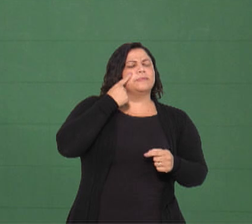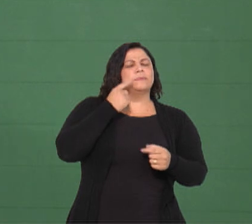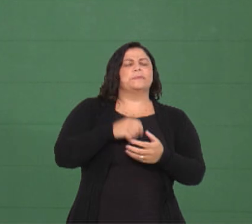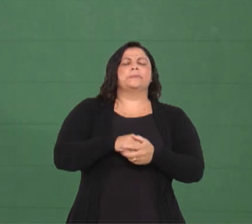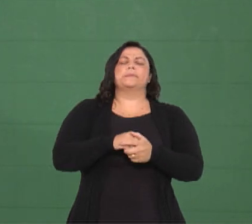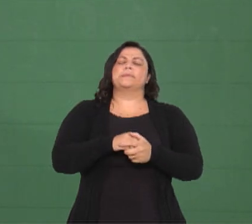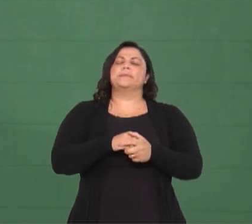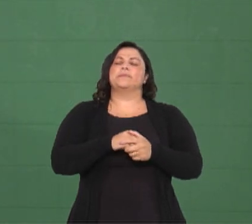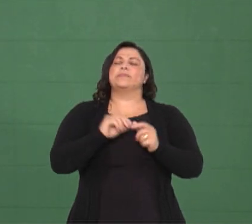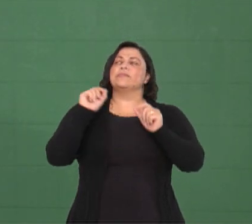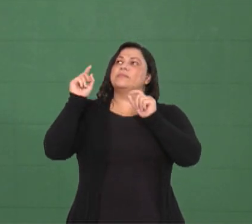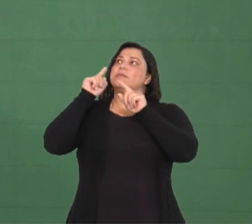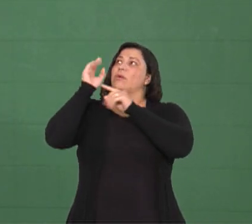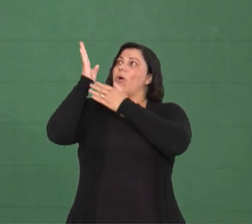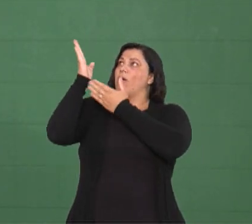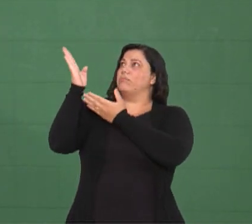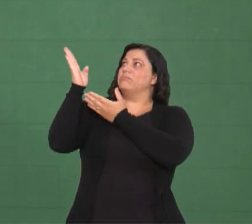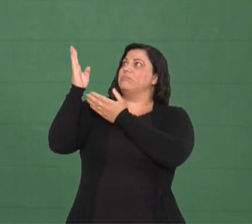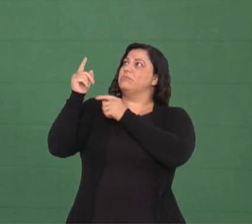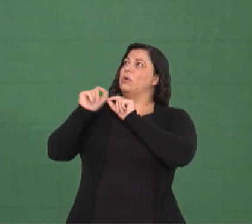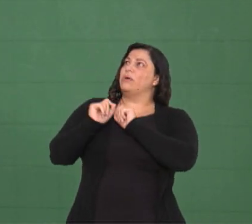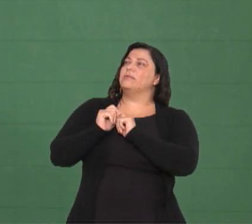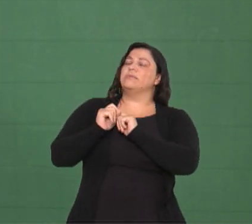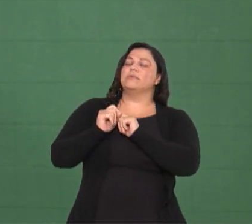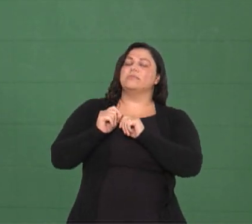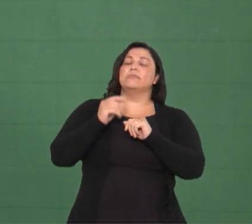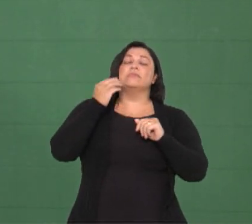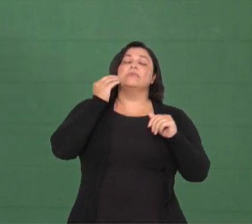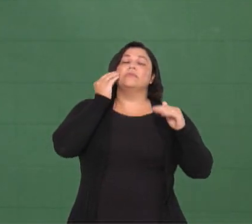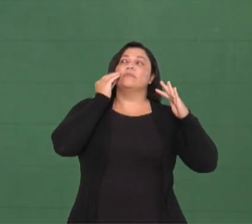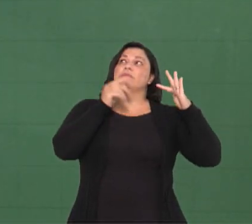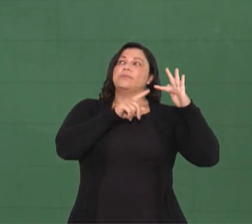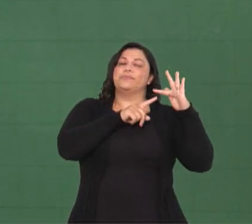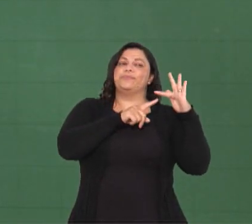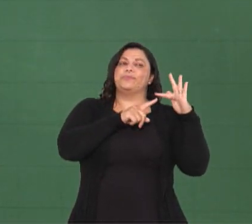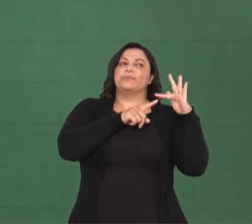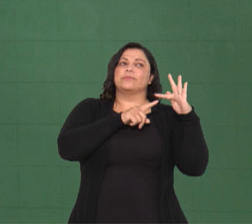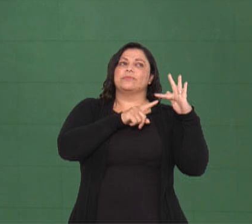situação a força valha F. Vamos guardar esse valor aqui.